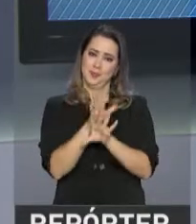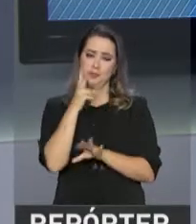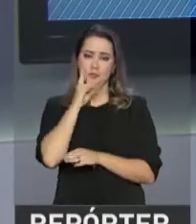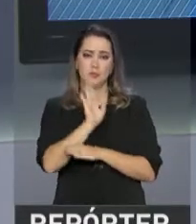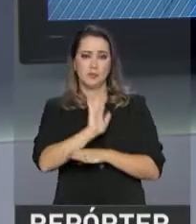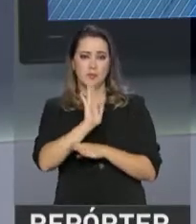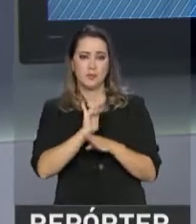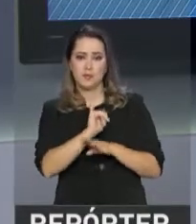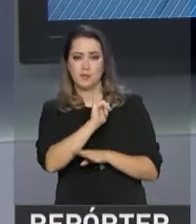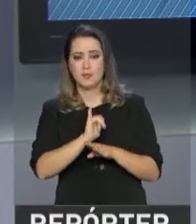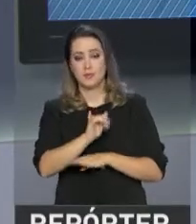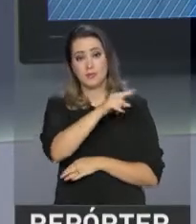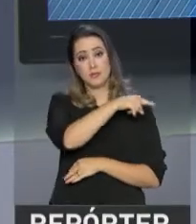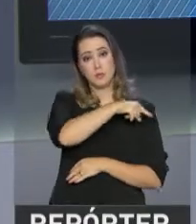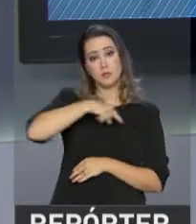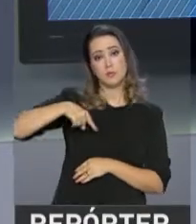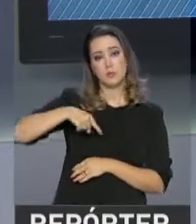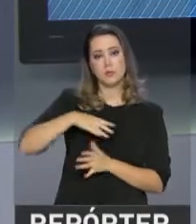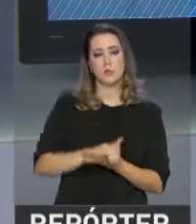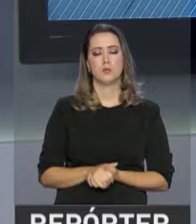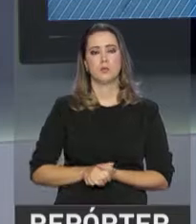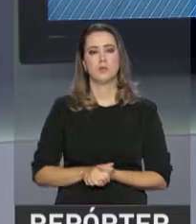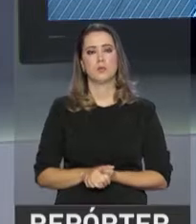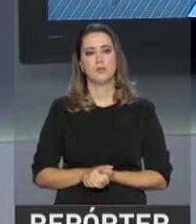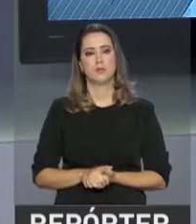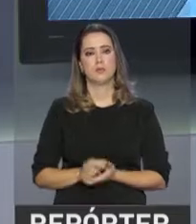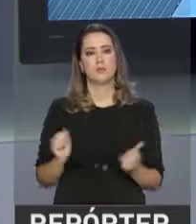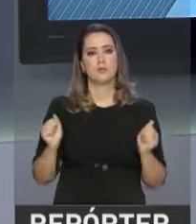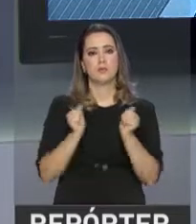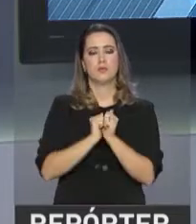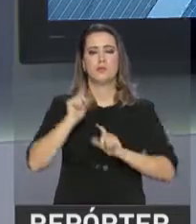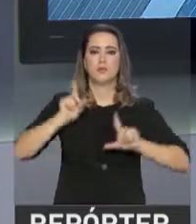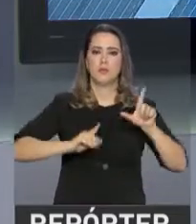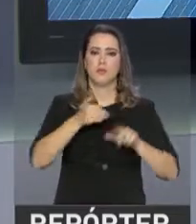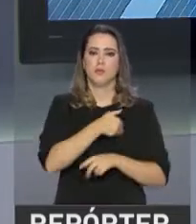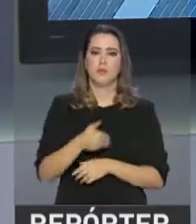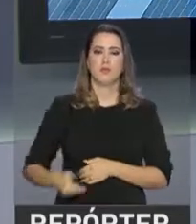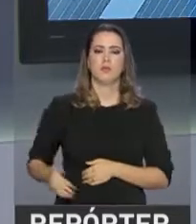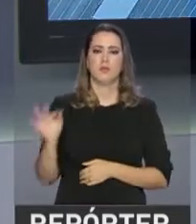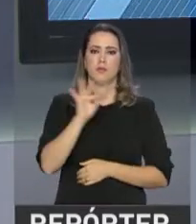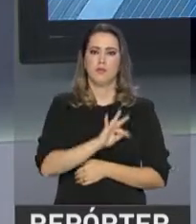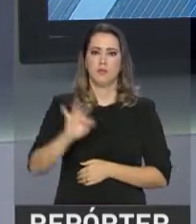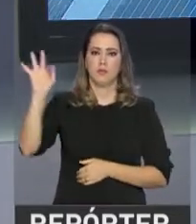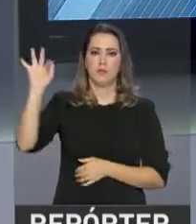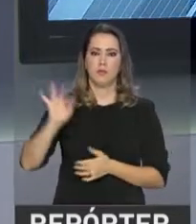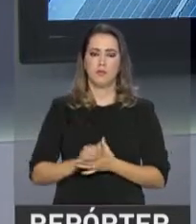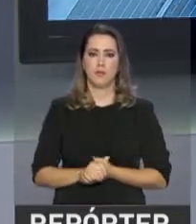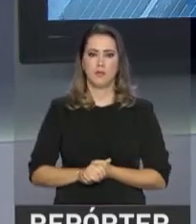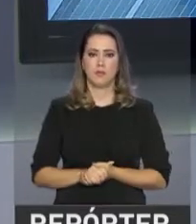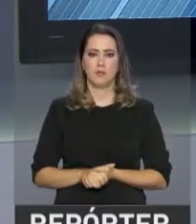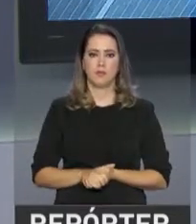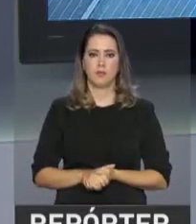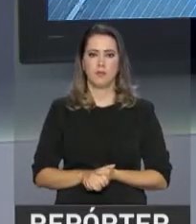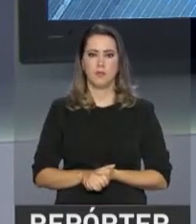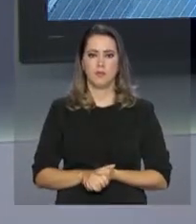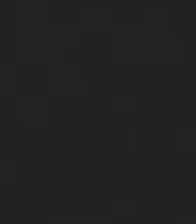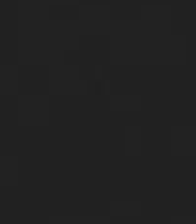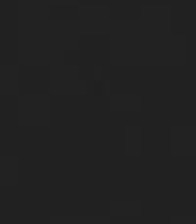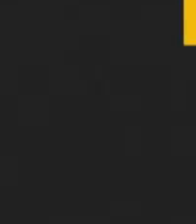aqui você pode rever as reportagens no youtube continue com a gente aqui na nbr a tv do governo federal